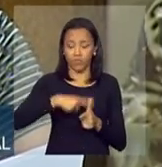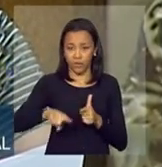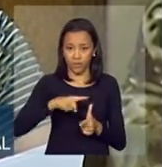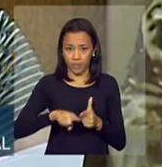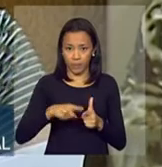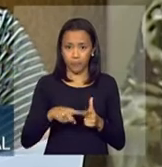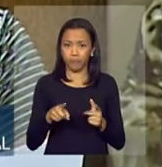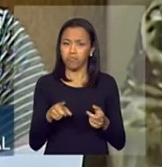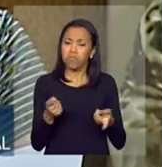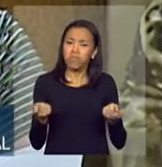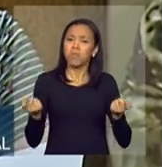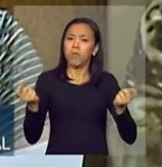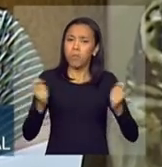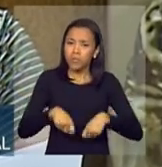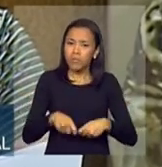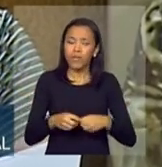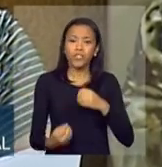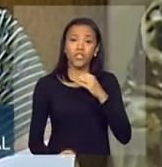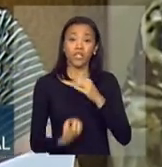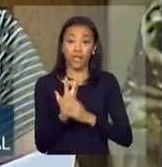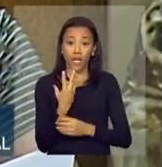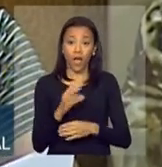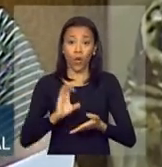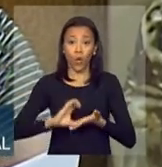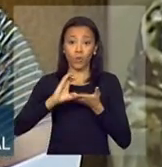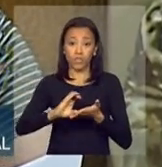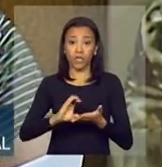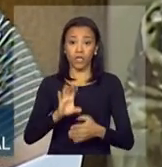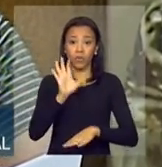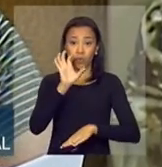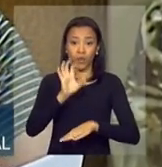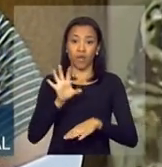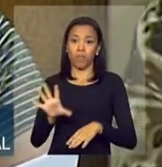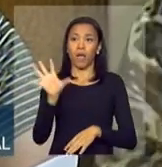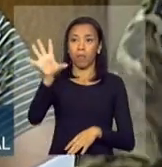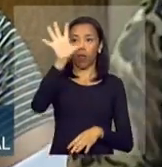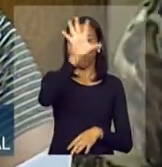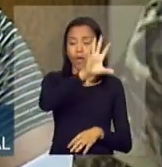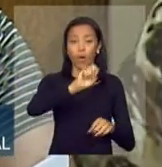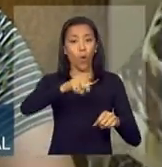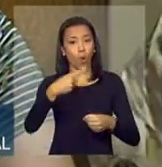Uma possibilidade de criar conselhos regionais ou intermunicipais.